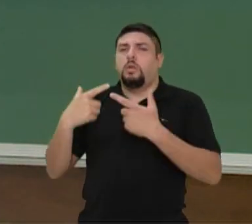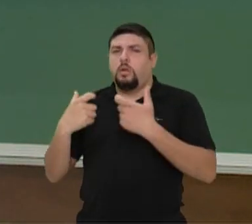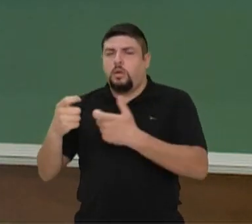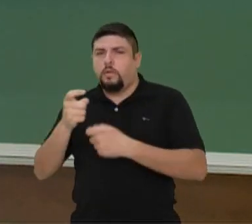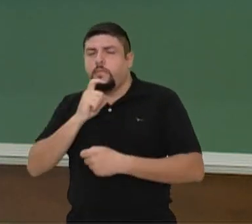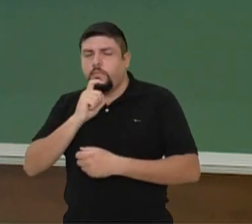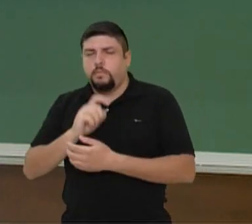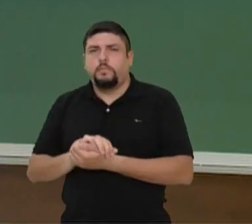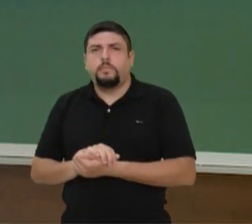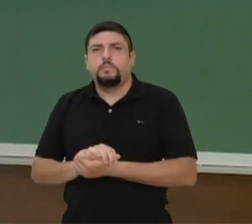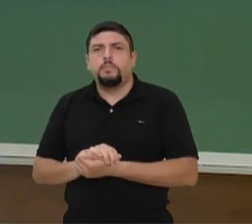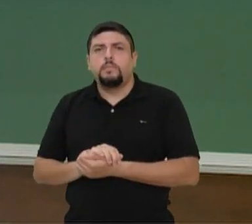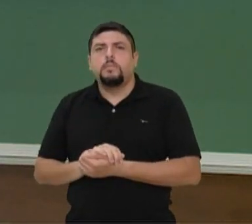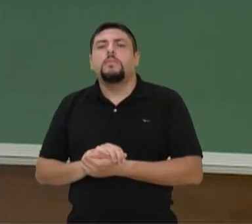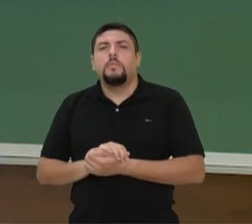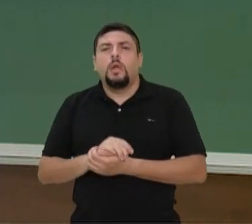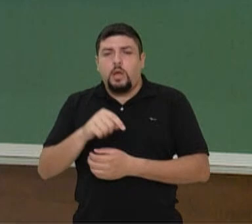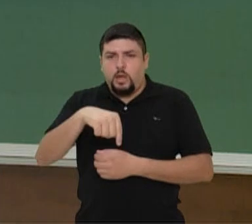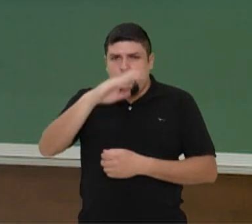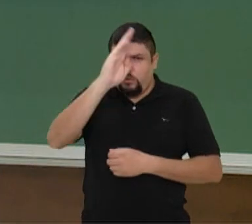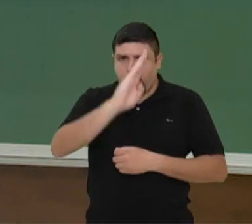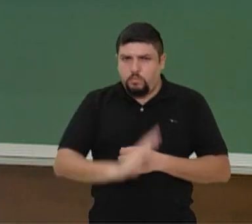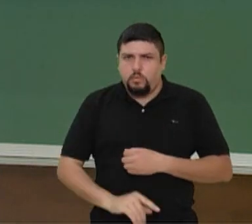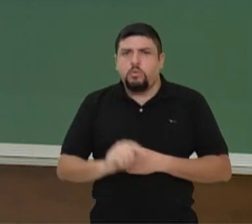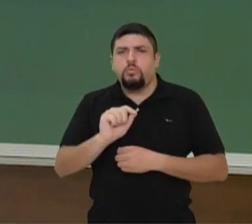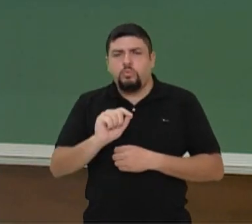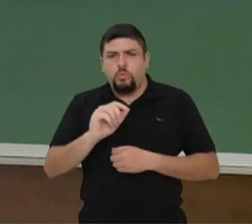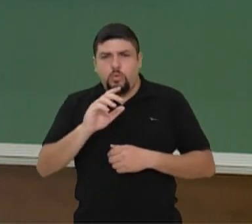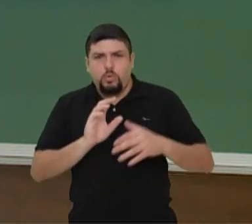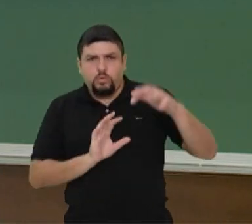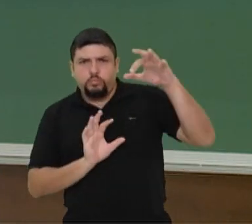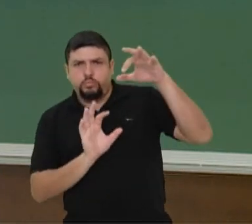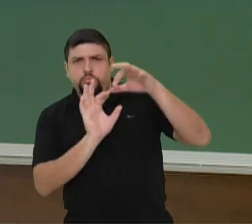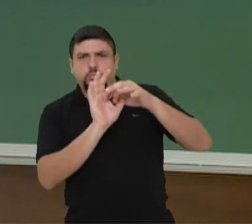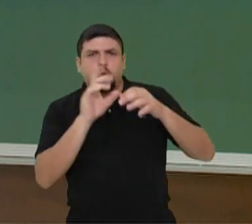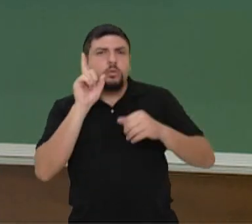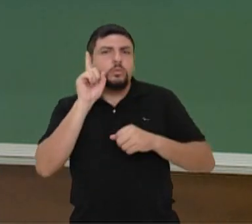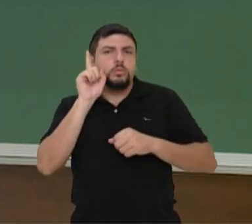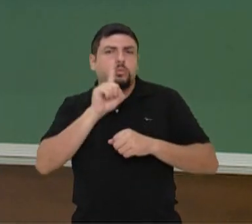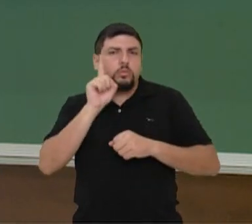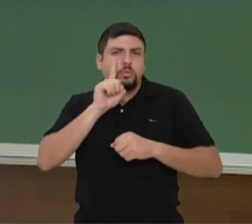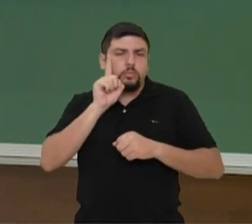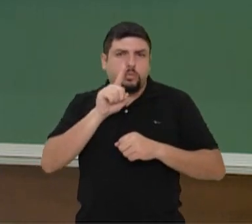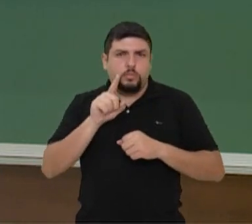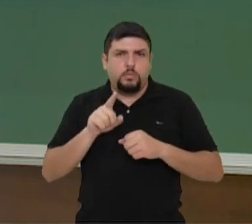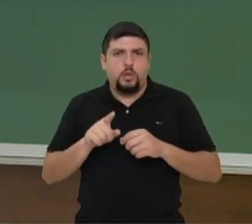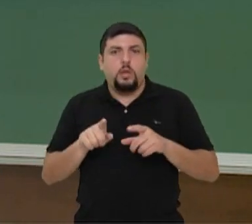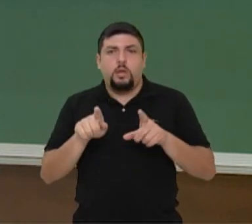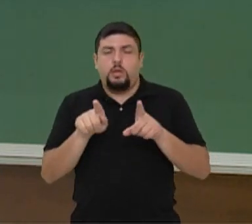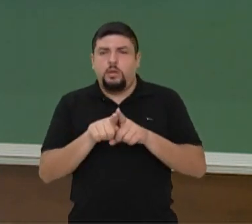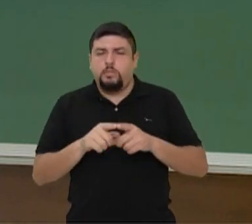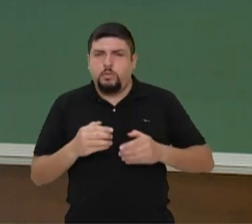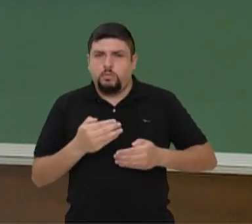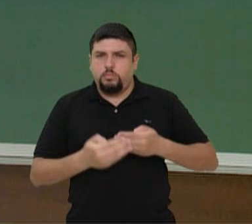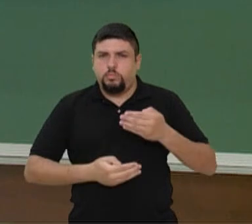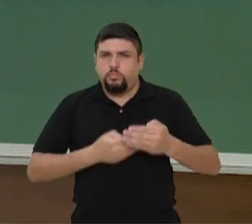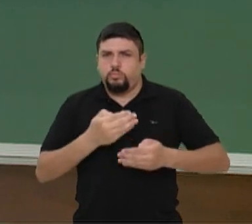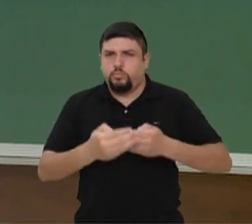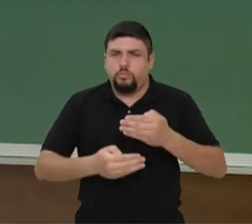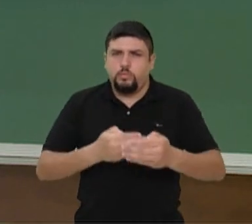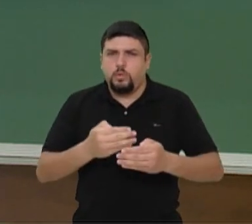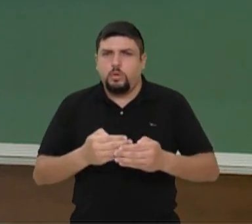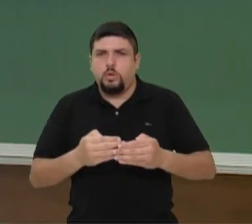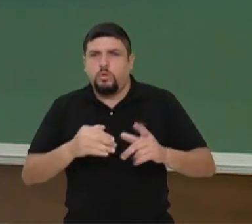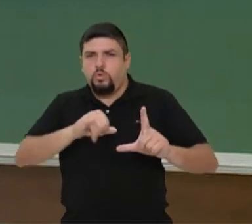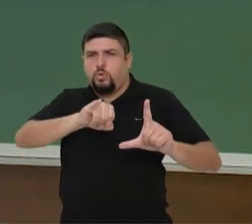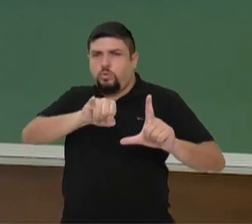estávamos alinhados aí desde o governo do Dutra com os americanos, vai ter uma pequena alteração lá com o governo do Jânio Quadros e do